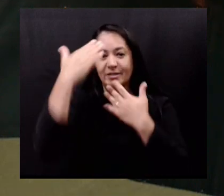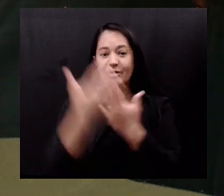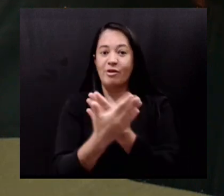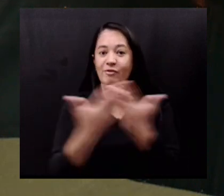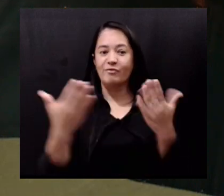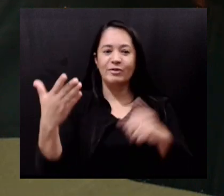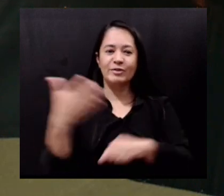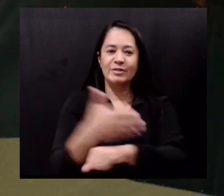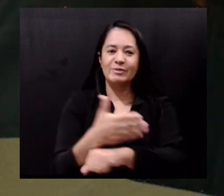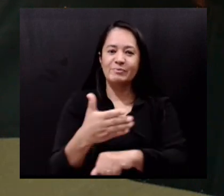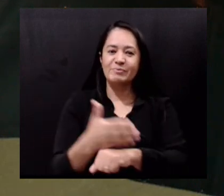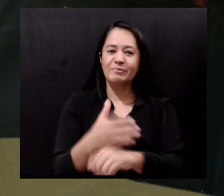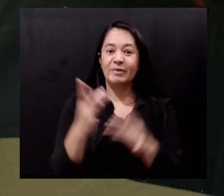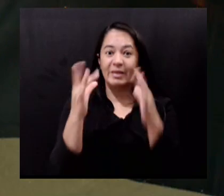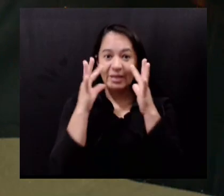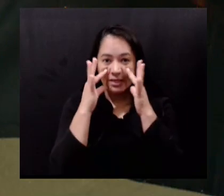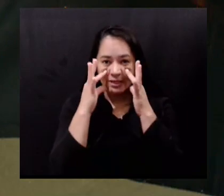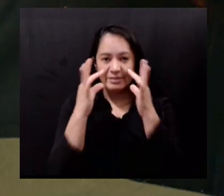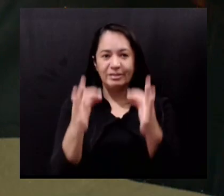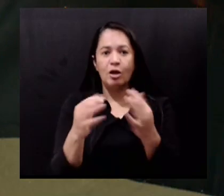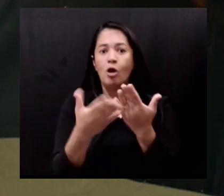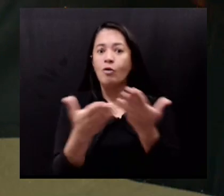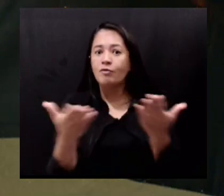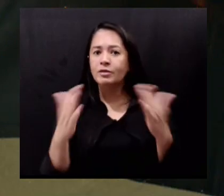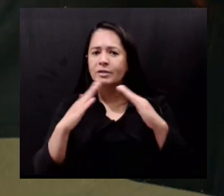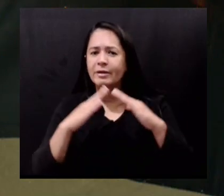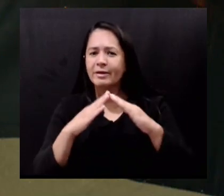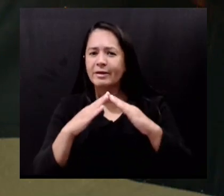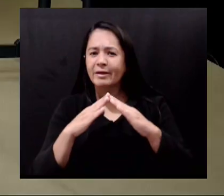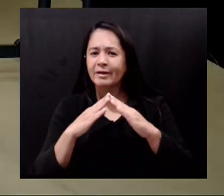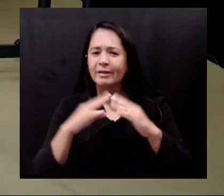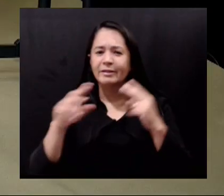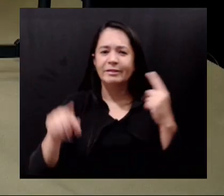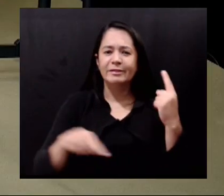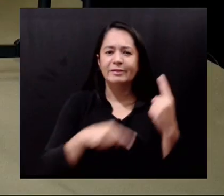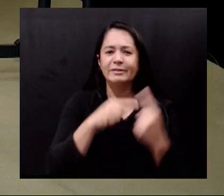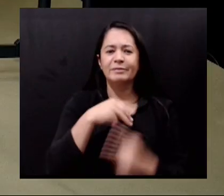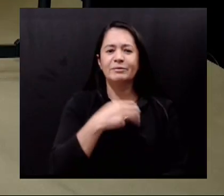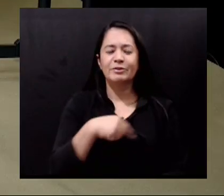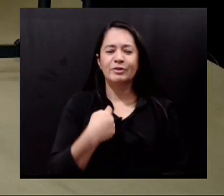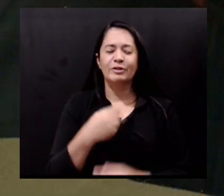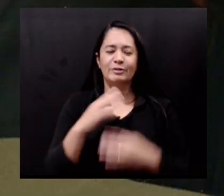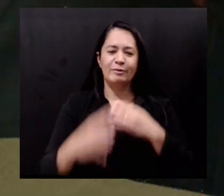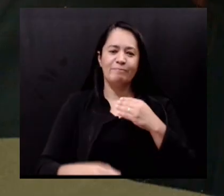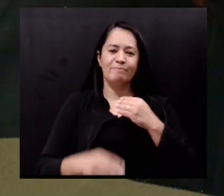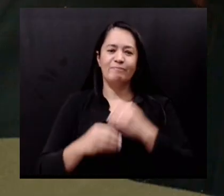sua audiência. Você aí de casa completa a nossa missão, viu? Agradecemos também mais uma vez as nossas